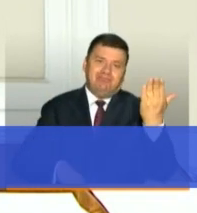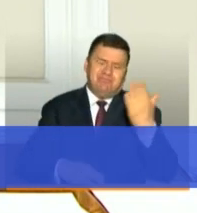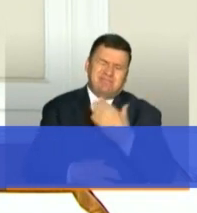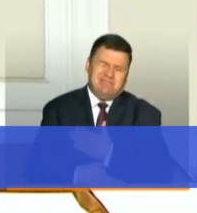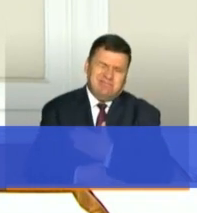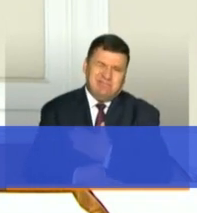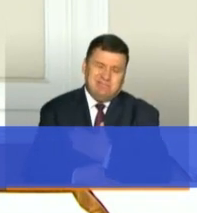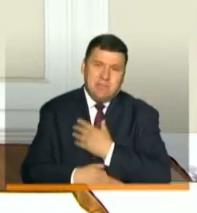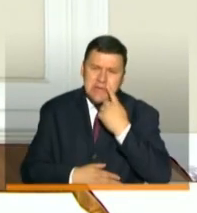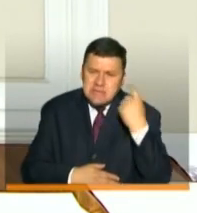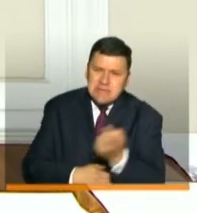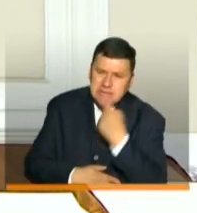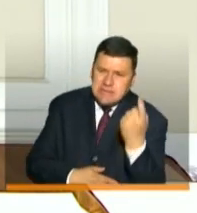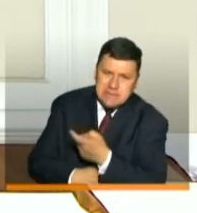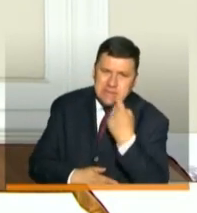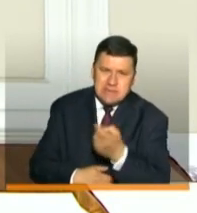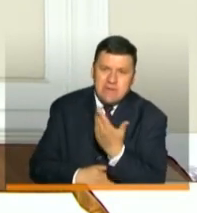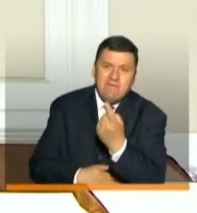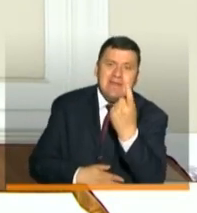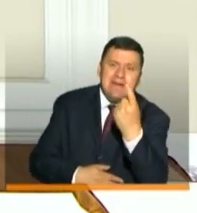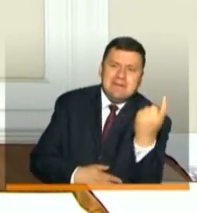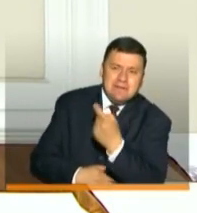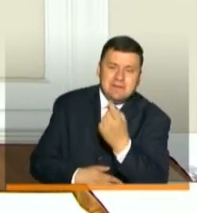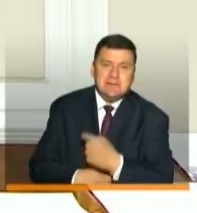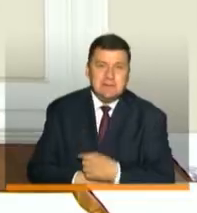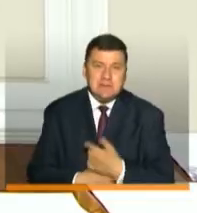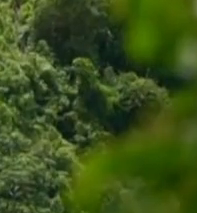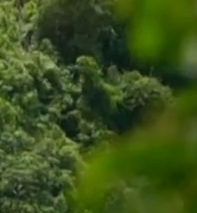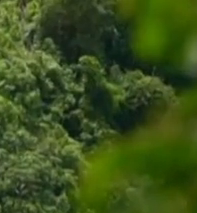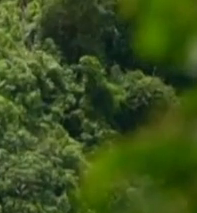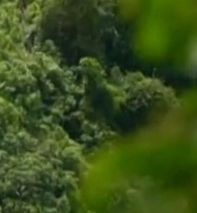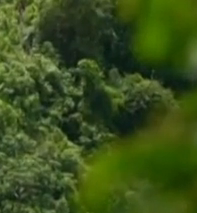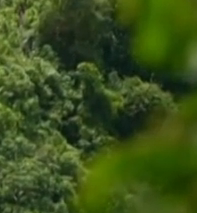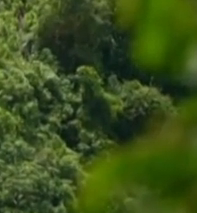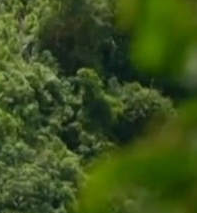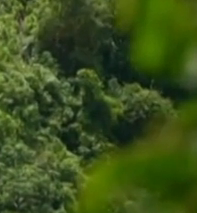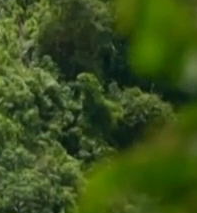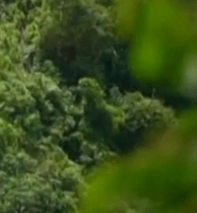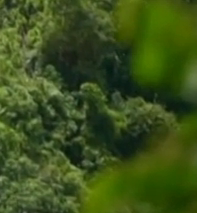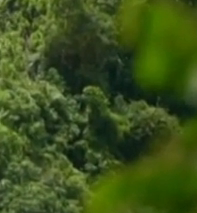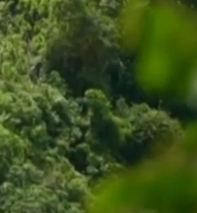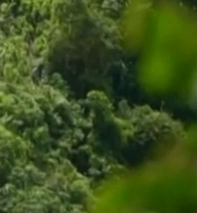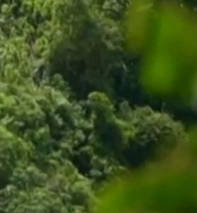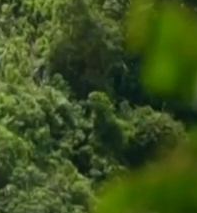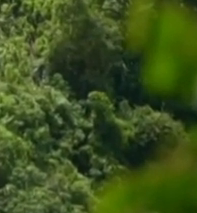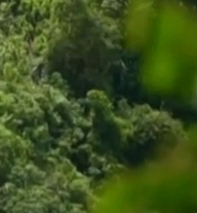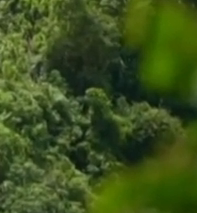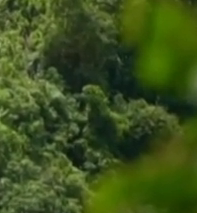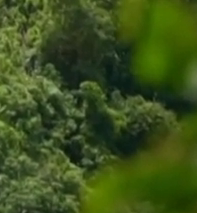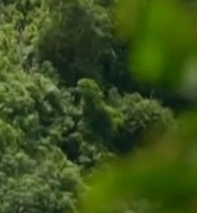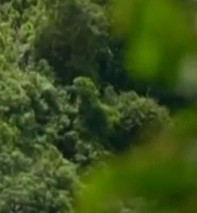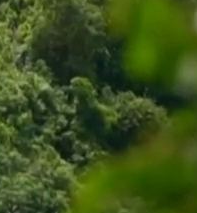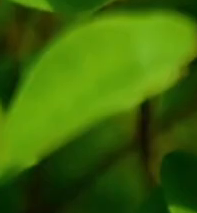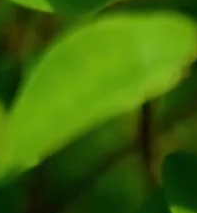encontrados estamos buscando os outros é um momento difícil no momento e outros seis militares ficaram feridos e